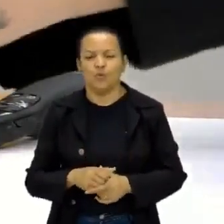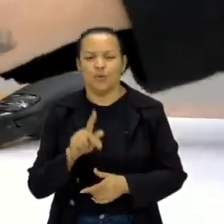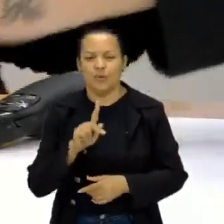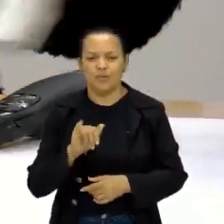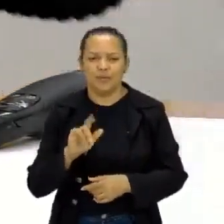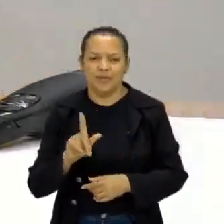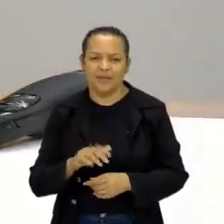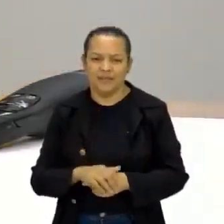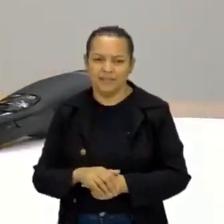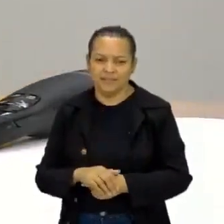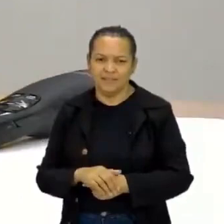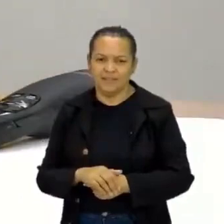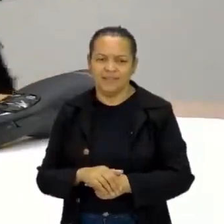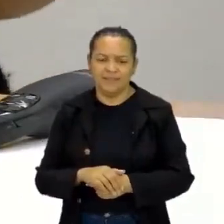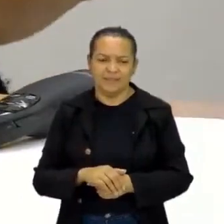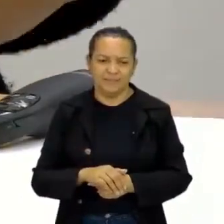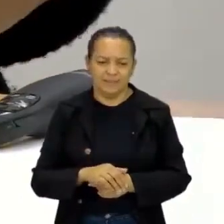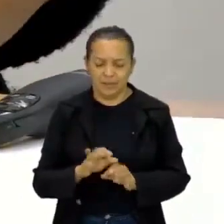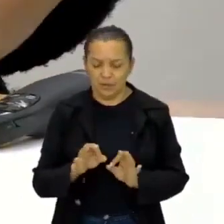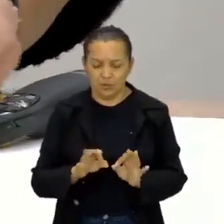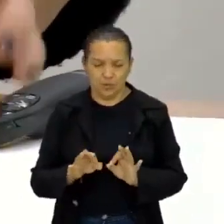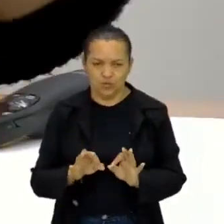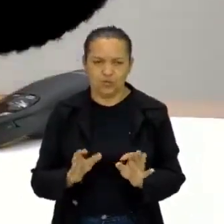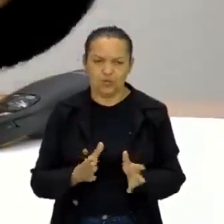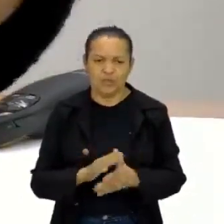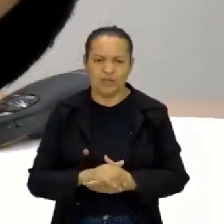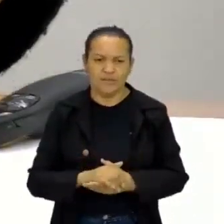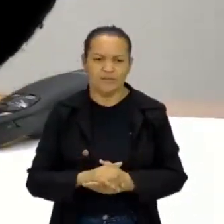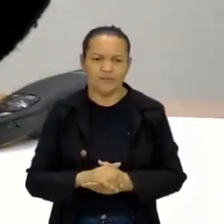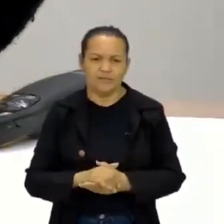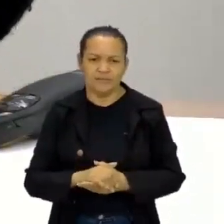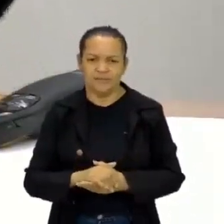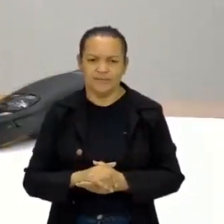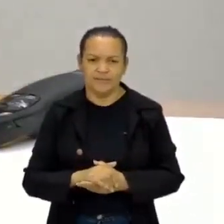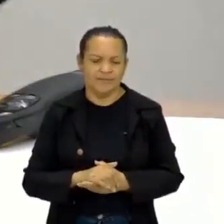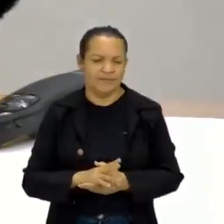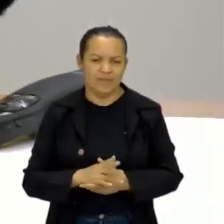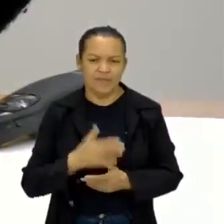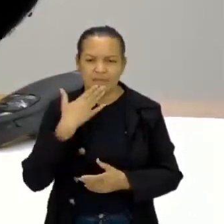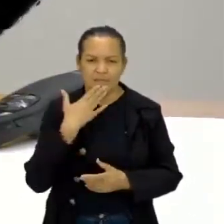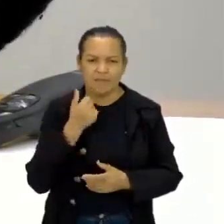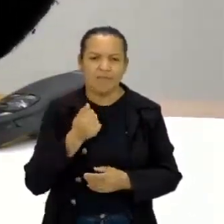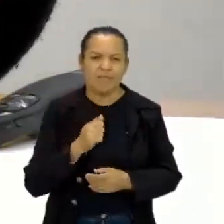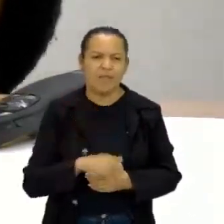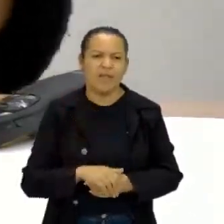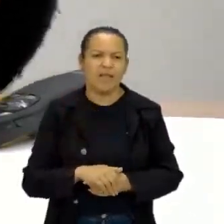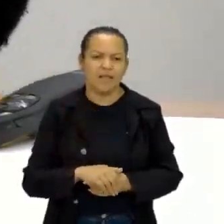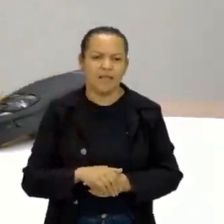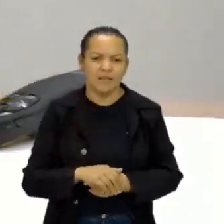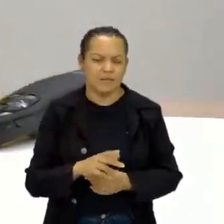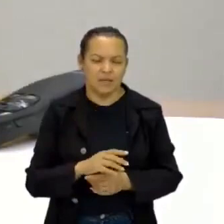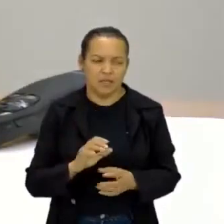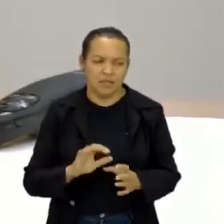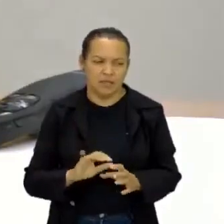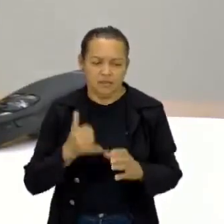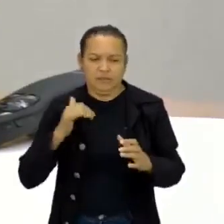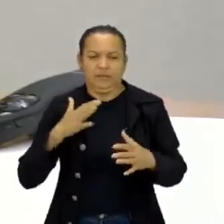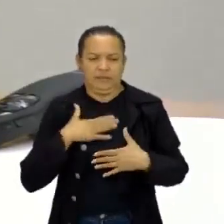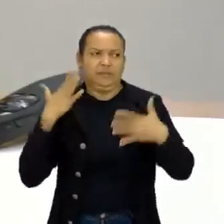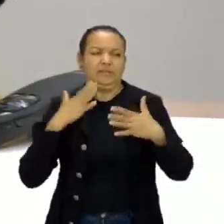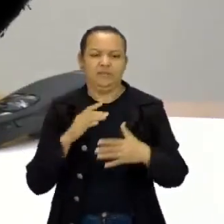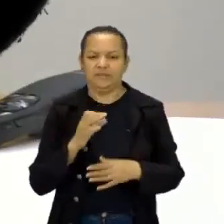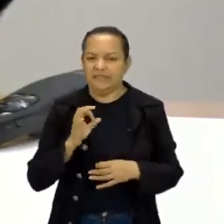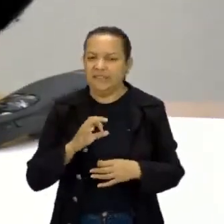aqui. Montagem do circuito. Faça de preferência sem bateria. Não é que você vai tomar um mega choque, porque